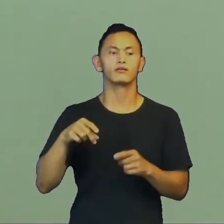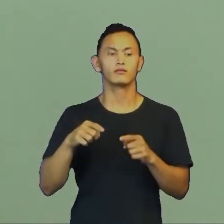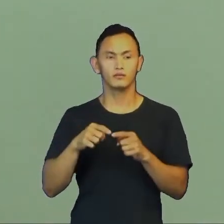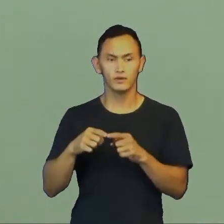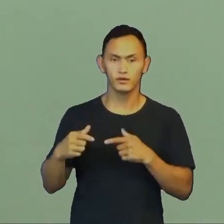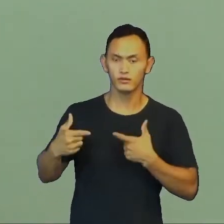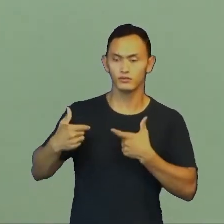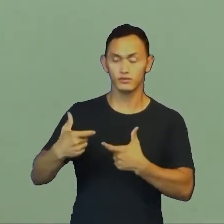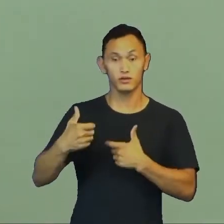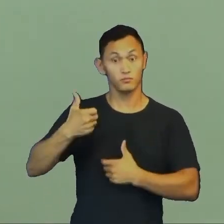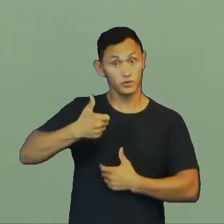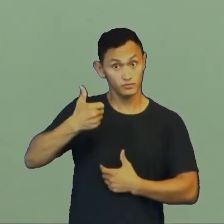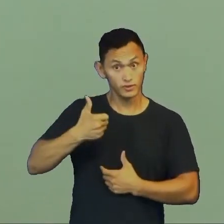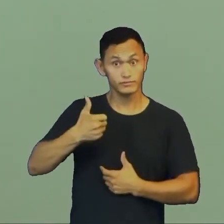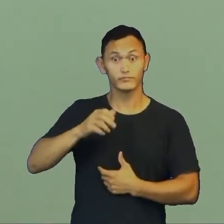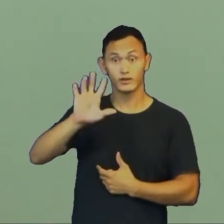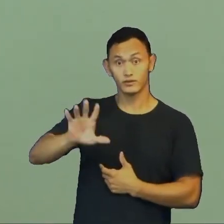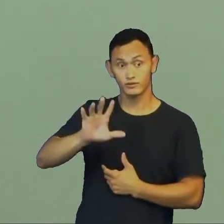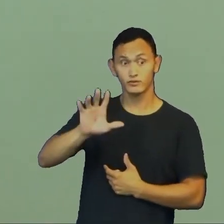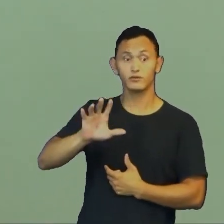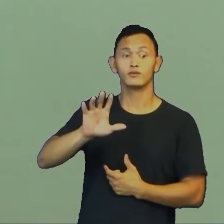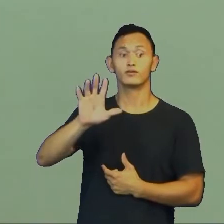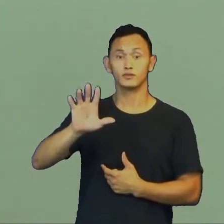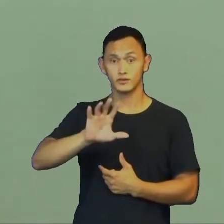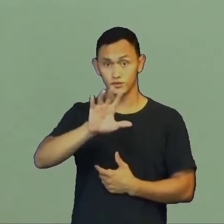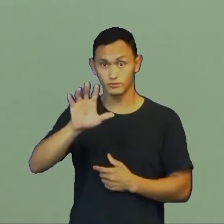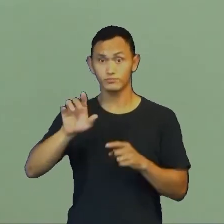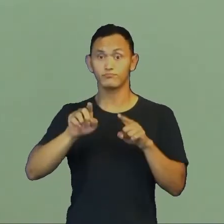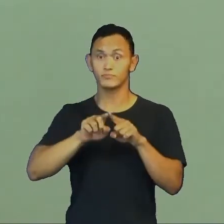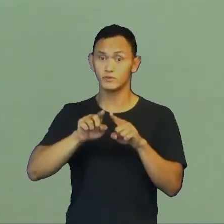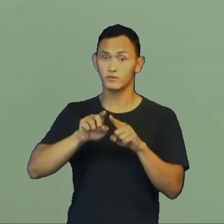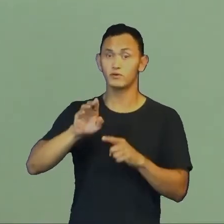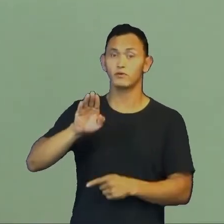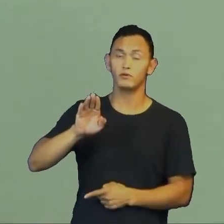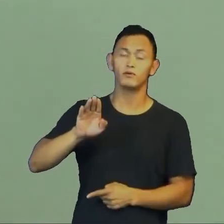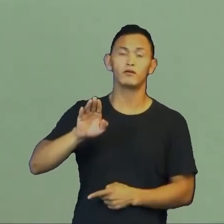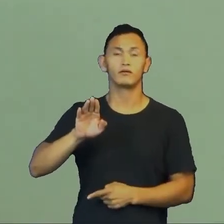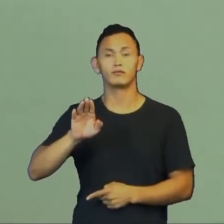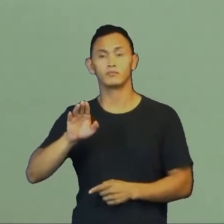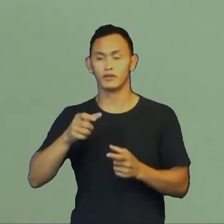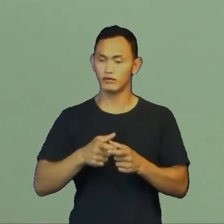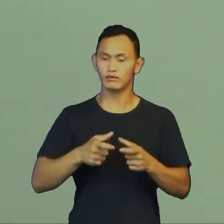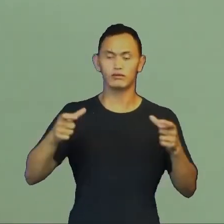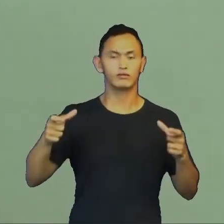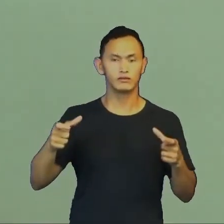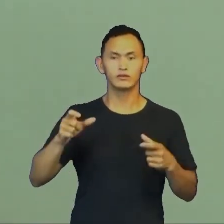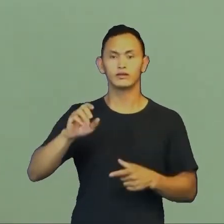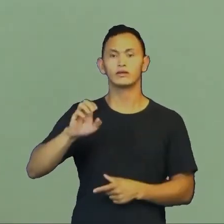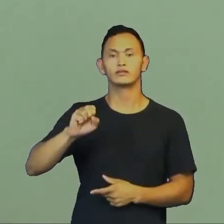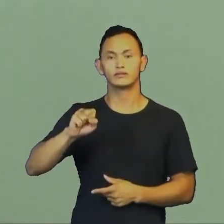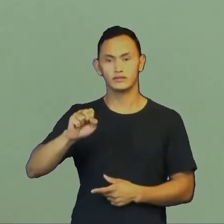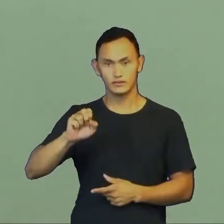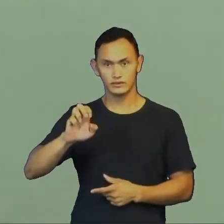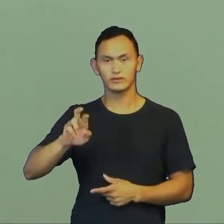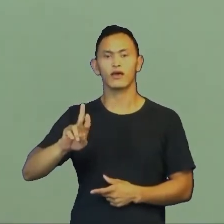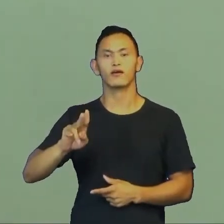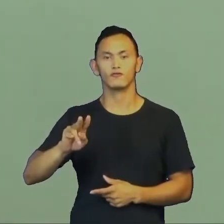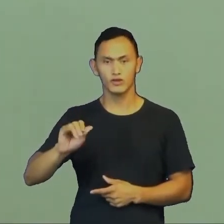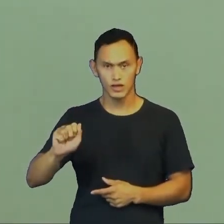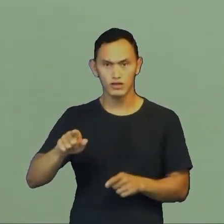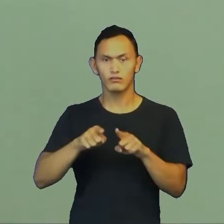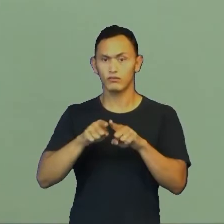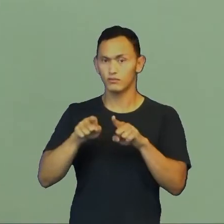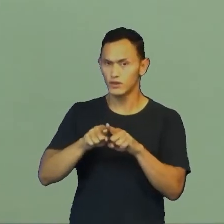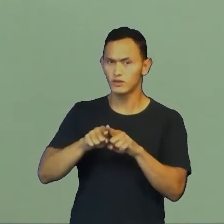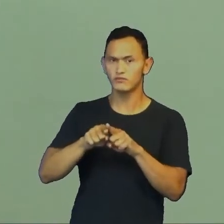lá na região dos balcãs né ali a questão da grande Sérvia é que vai dar né o